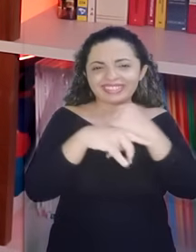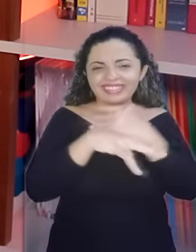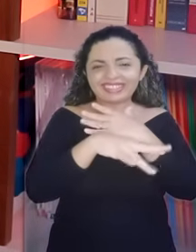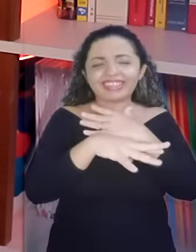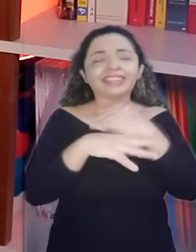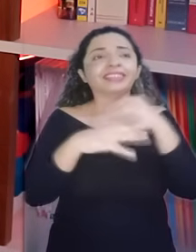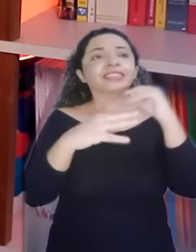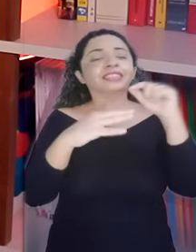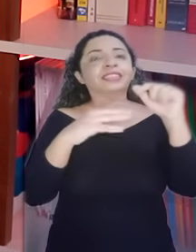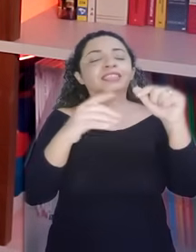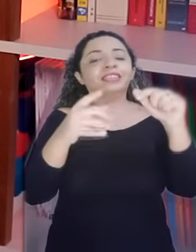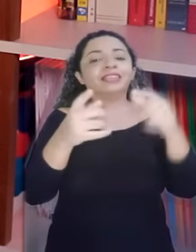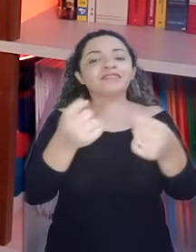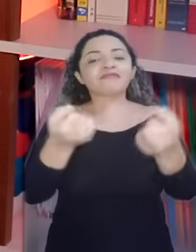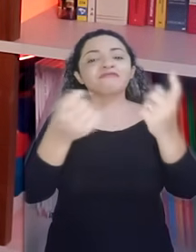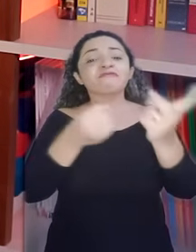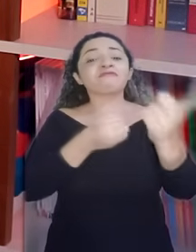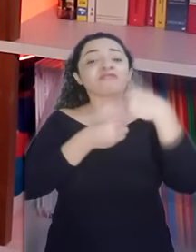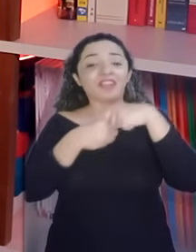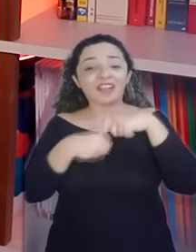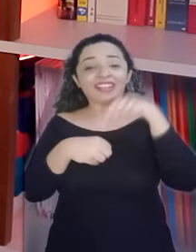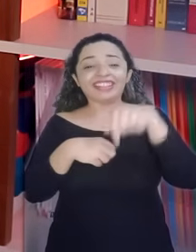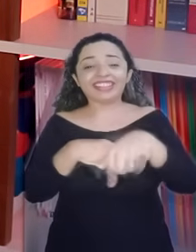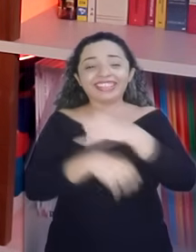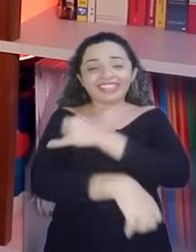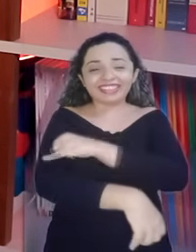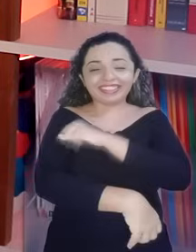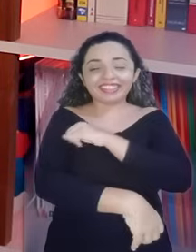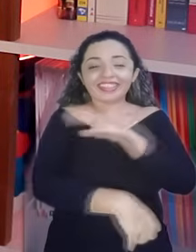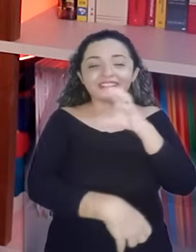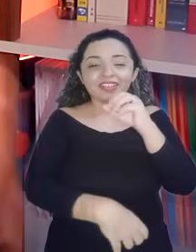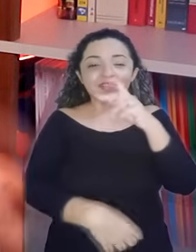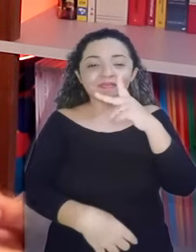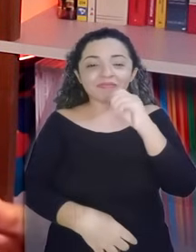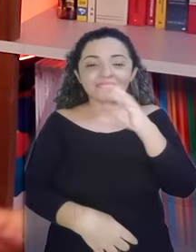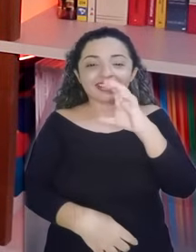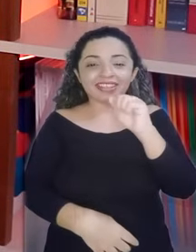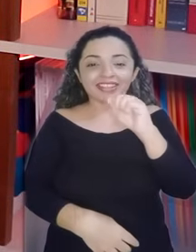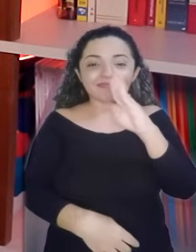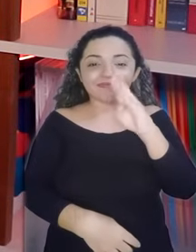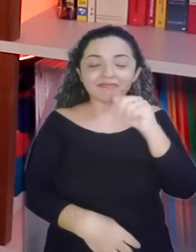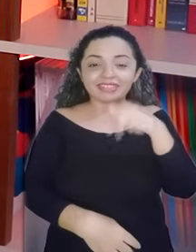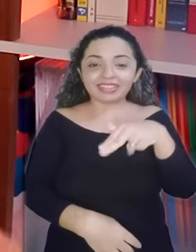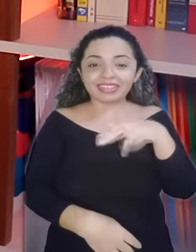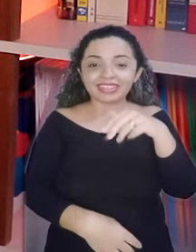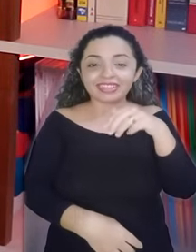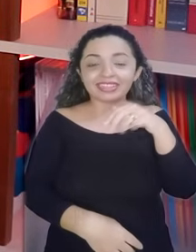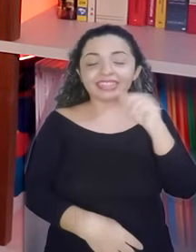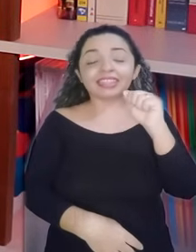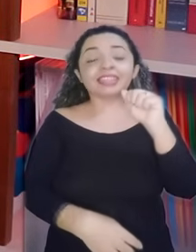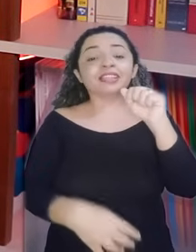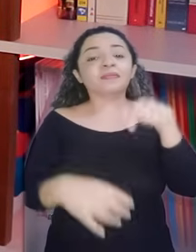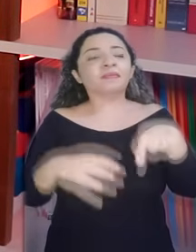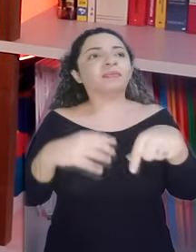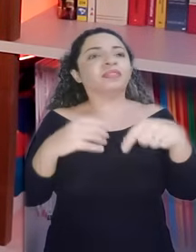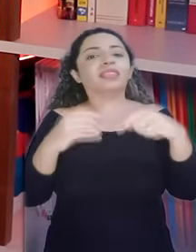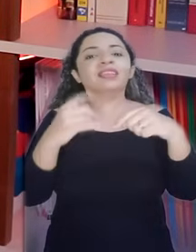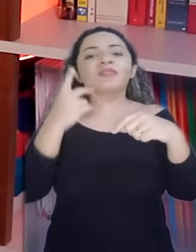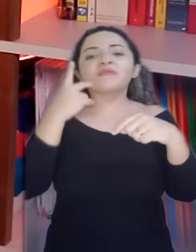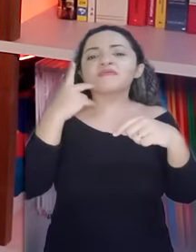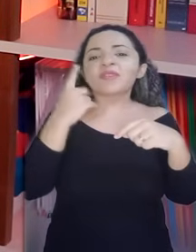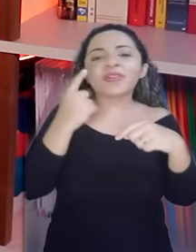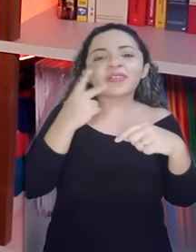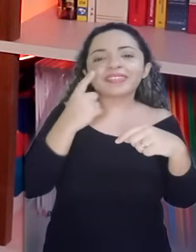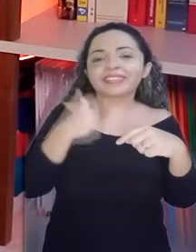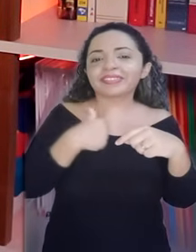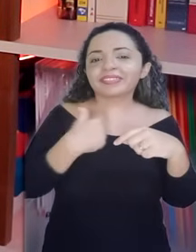traz a cidade de Fortaleza em que eu vivo, as pequenas cidades do interior que estão tendo especulações imobiliárias muito